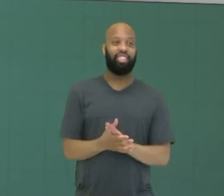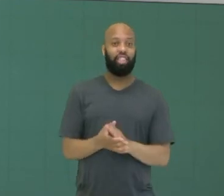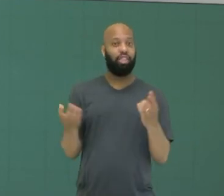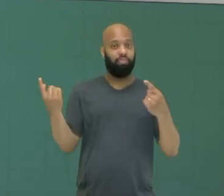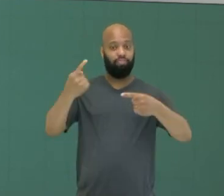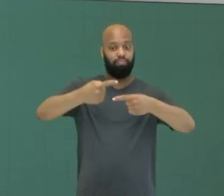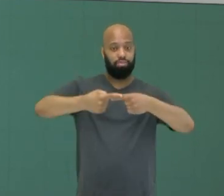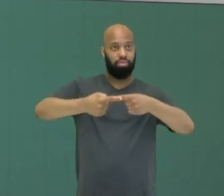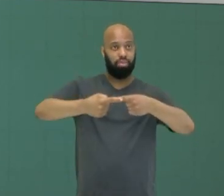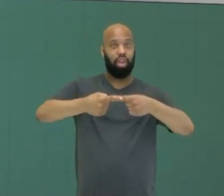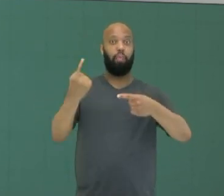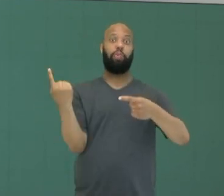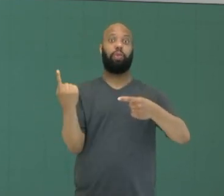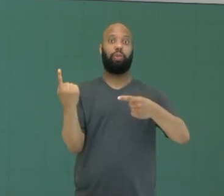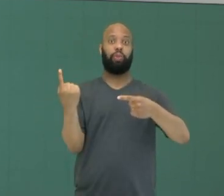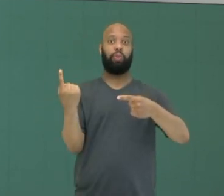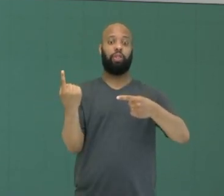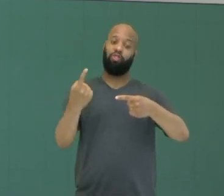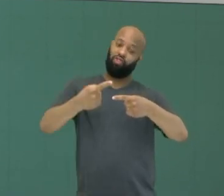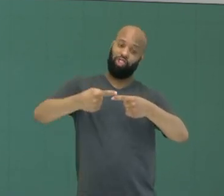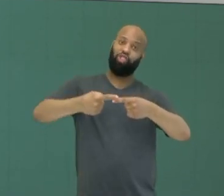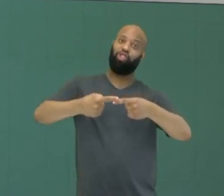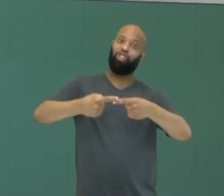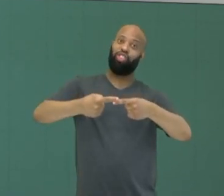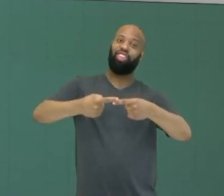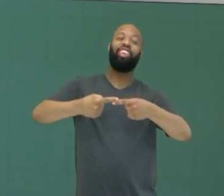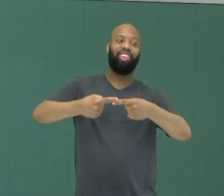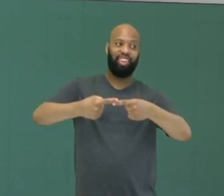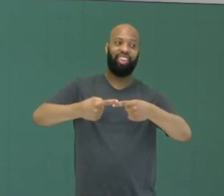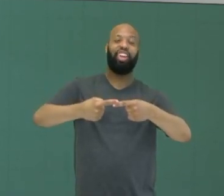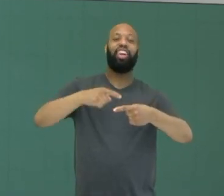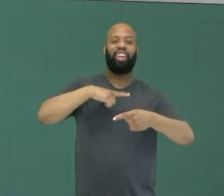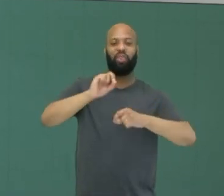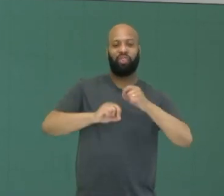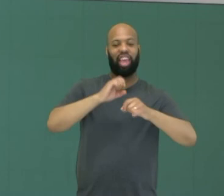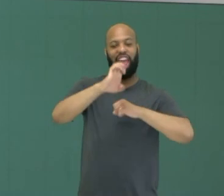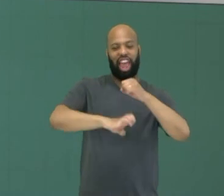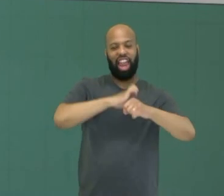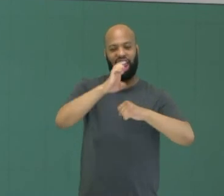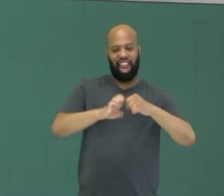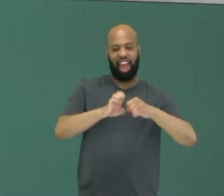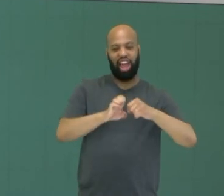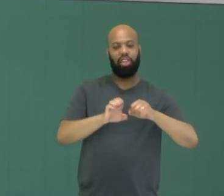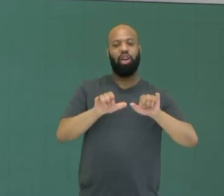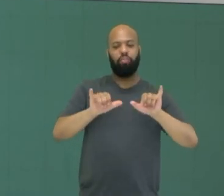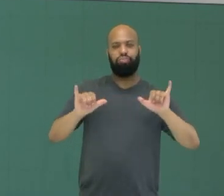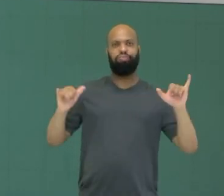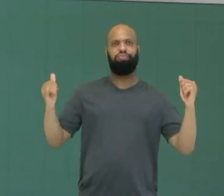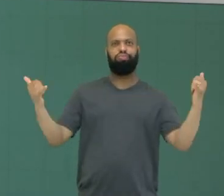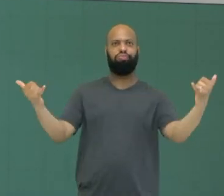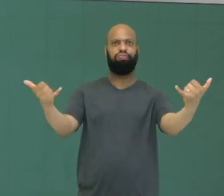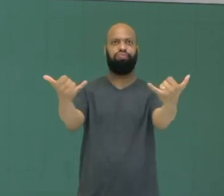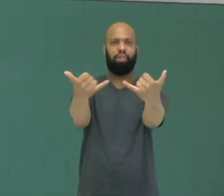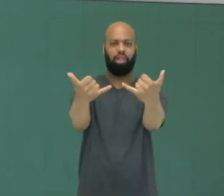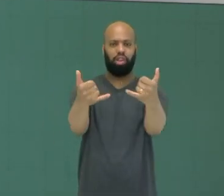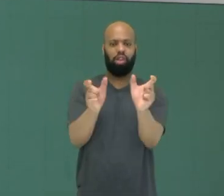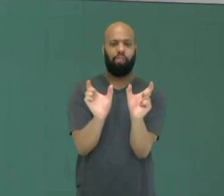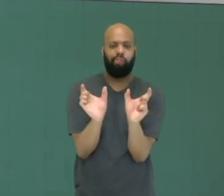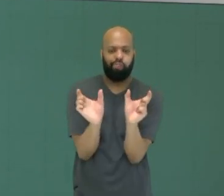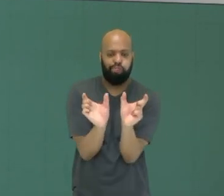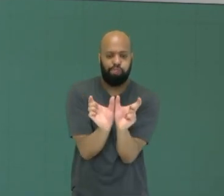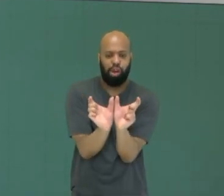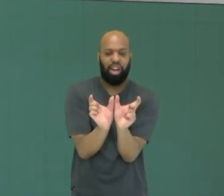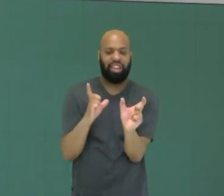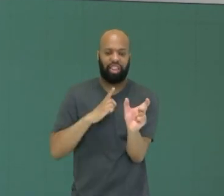fechado. Abri, fechei, os elétrons estão passando. A pilha, tem a sua energia